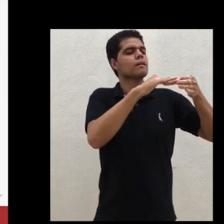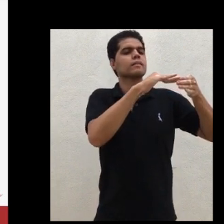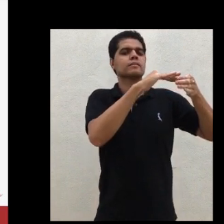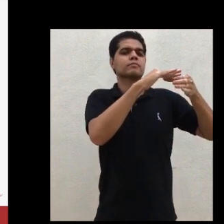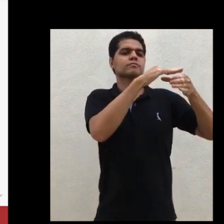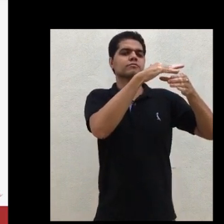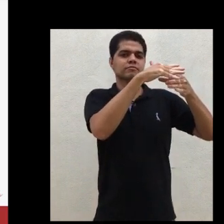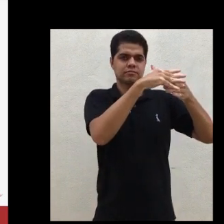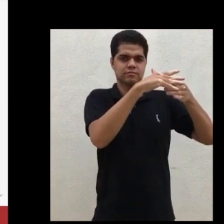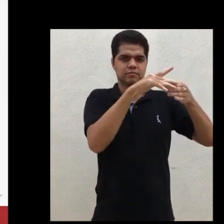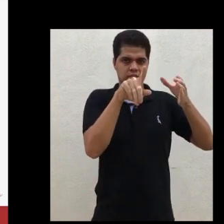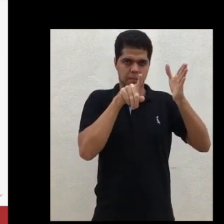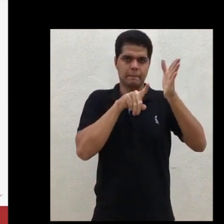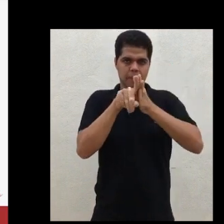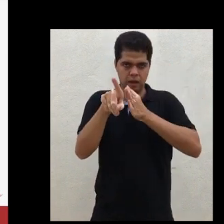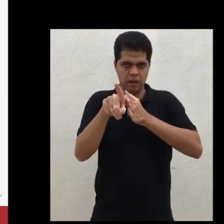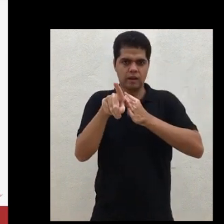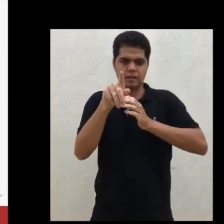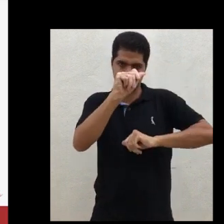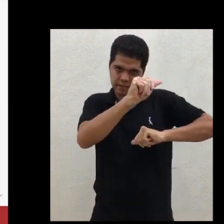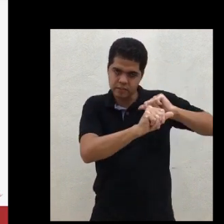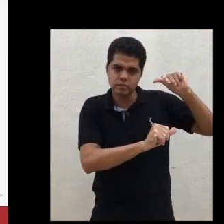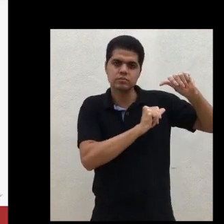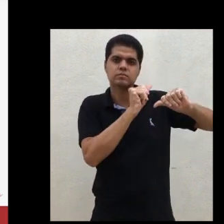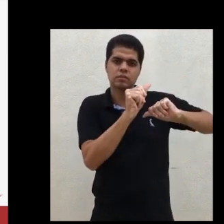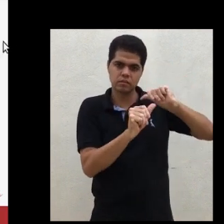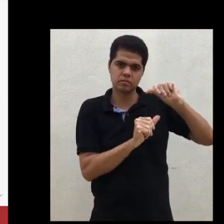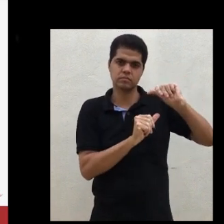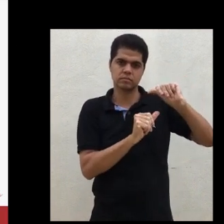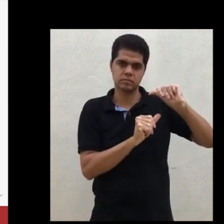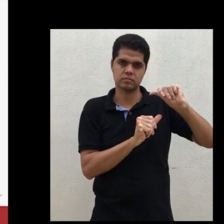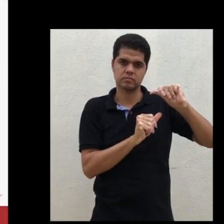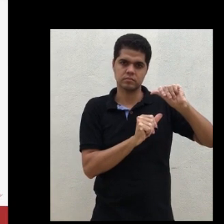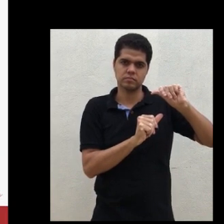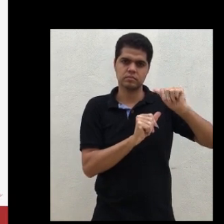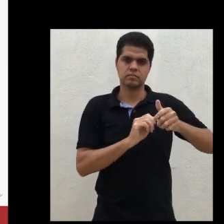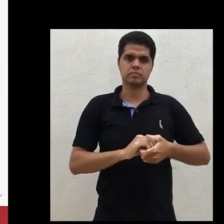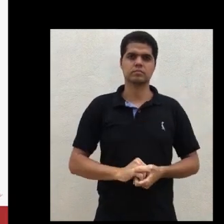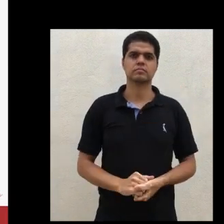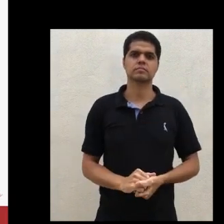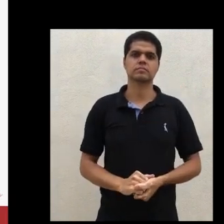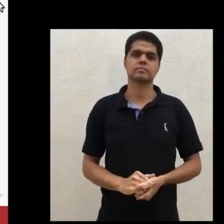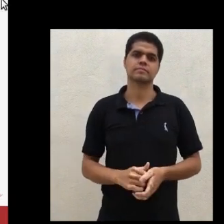vazio e passa a ser um copo cheio? A pergunta é essa. Né?